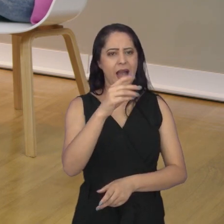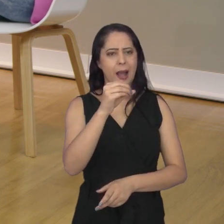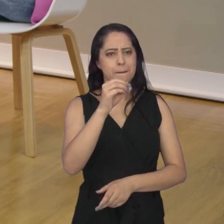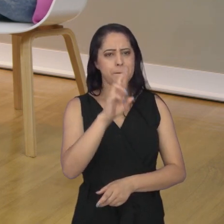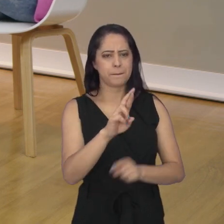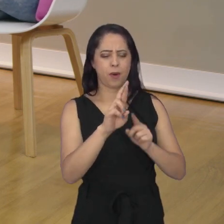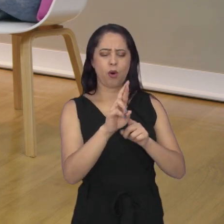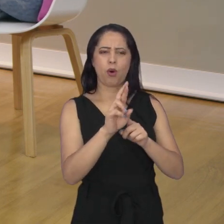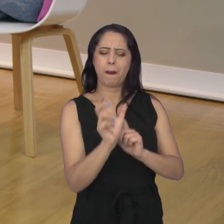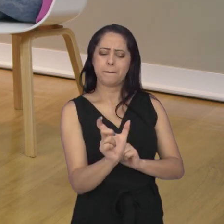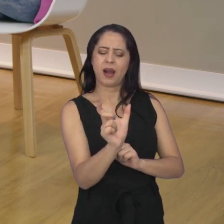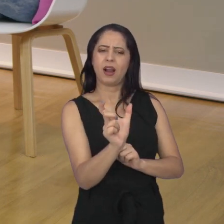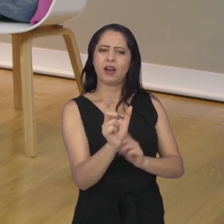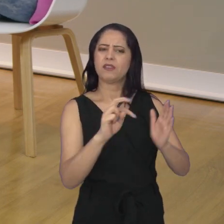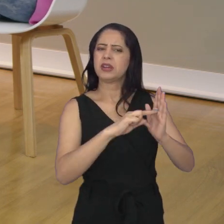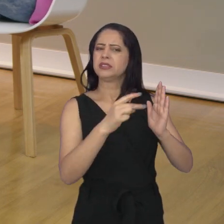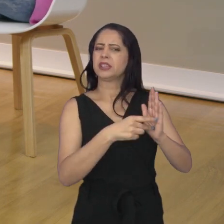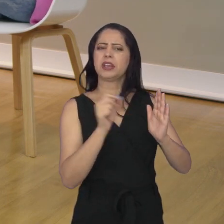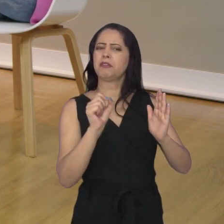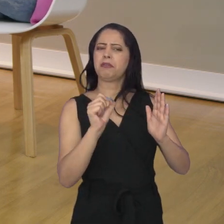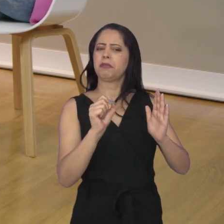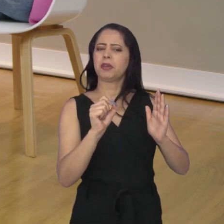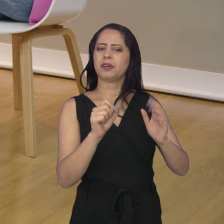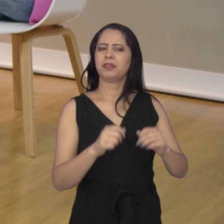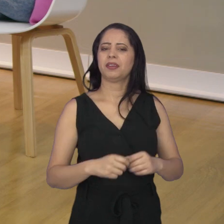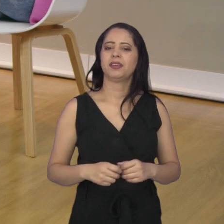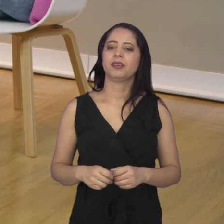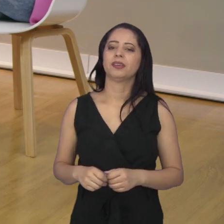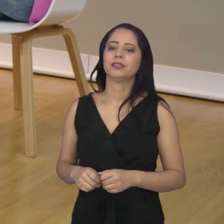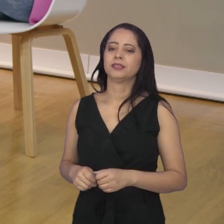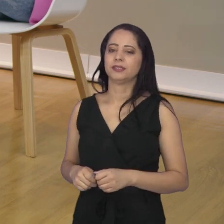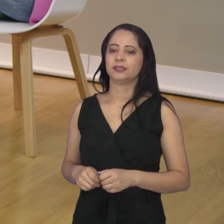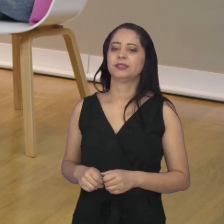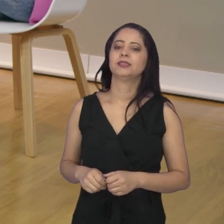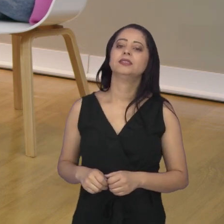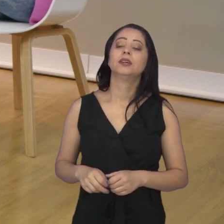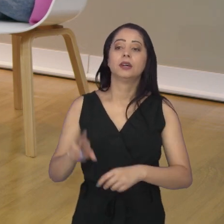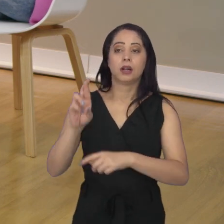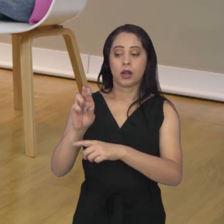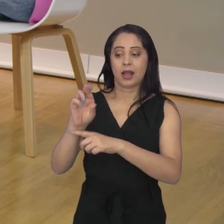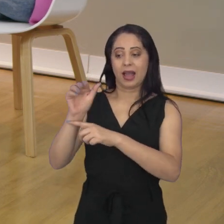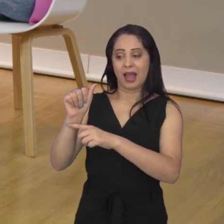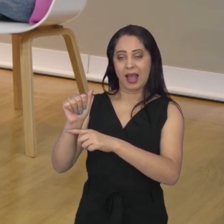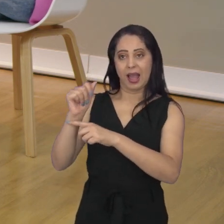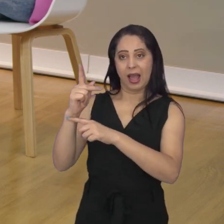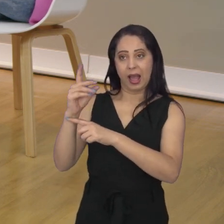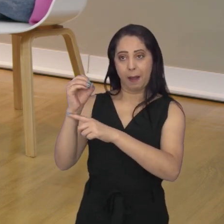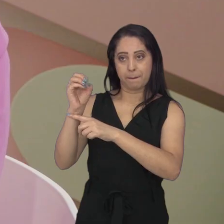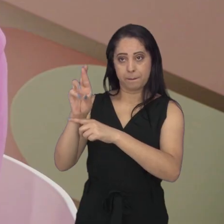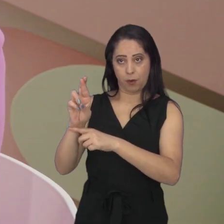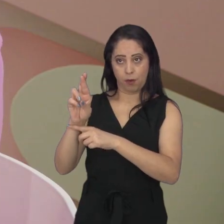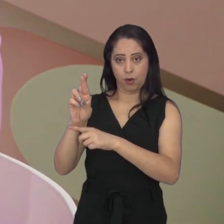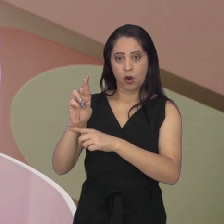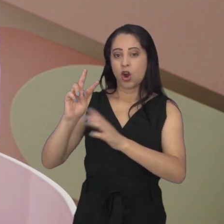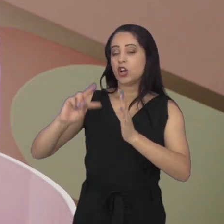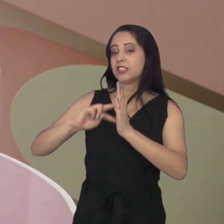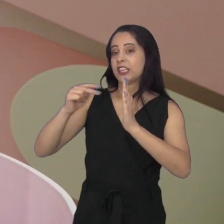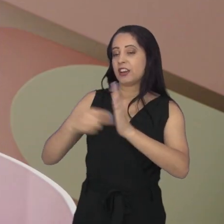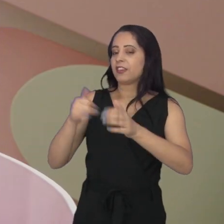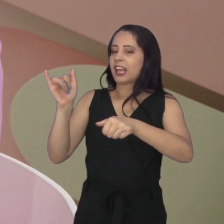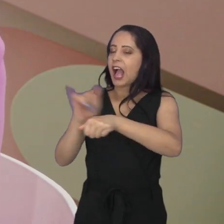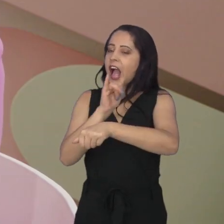tal de rapport? E dá alguns exemplos aqui, por favor. Bom, vamos lá, Gi. Rapport é uma técnica que vem da